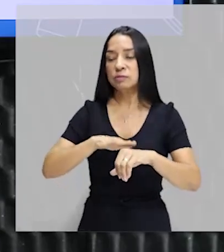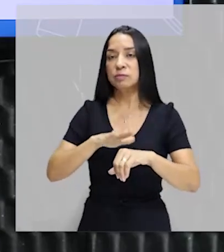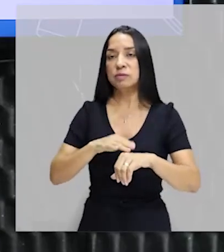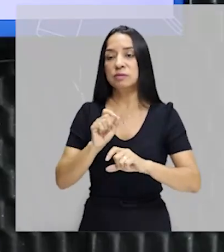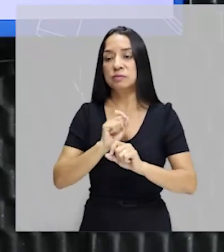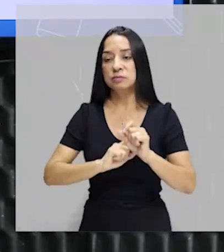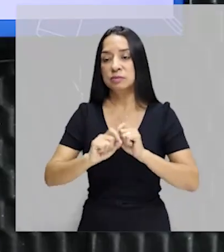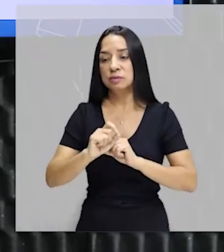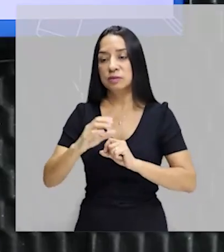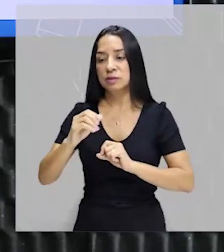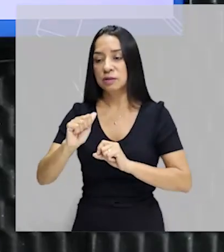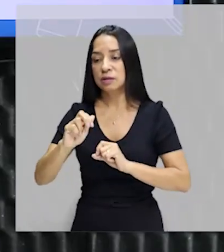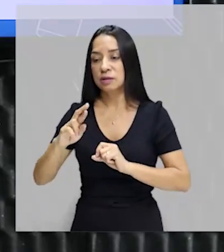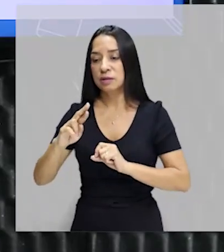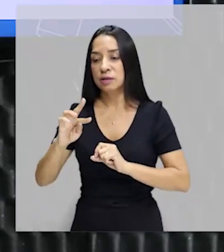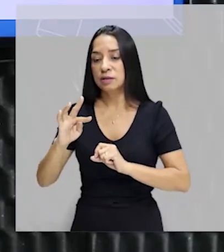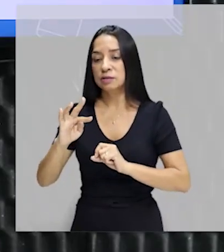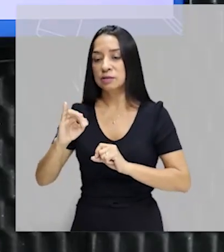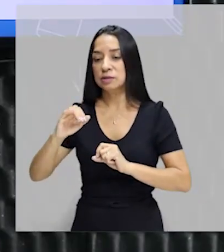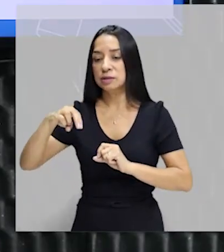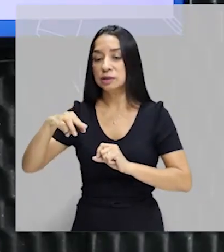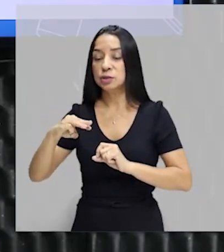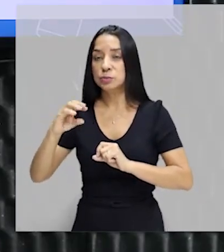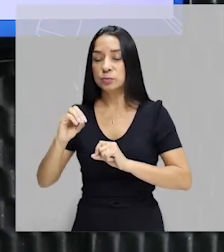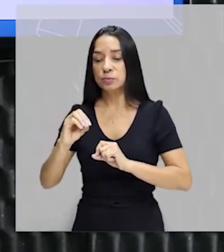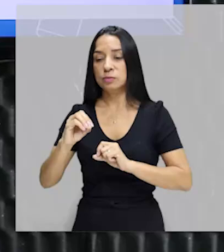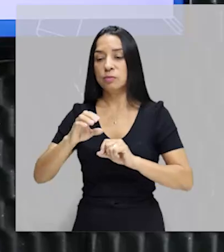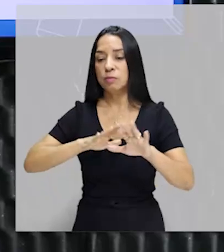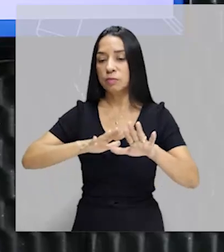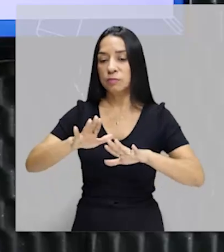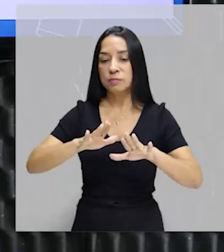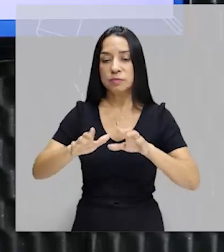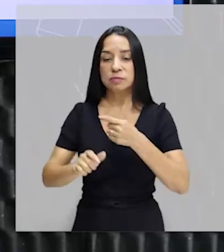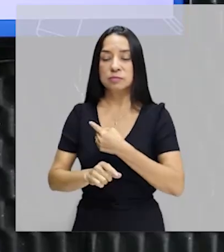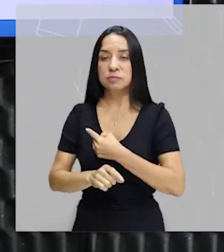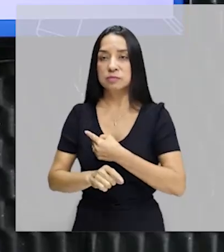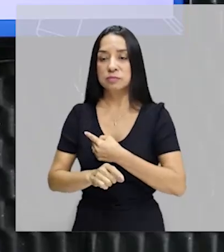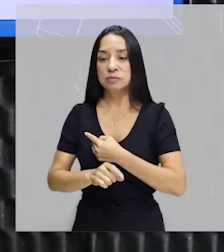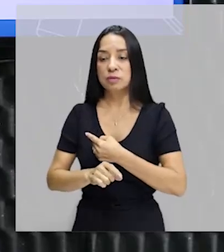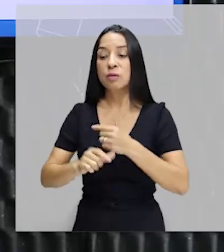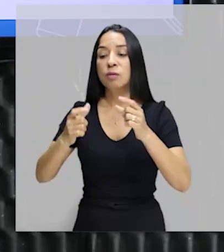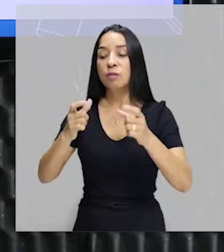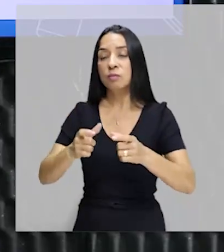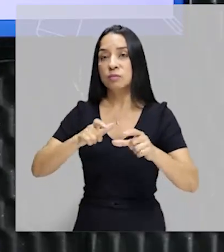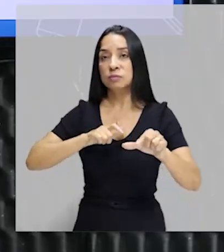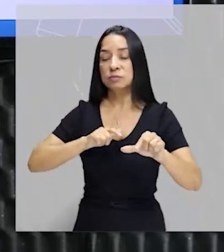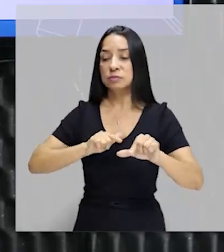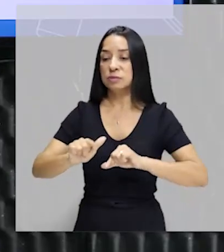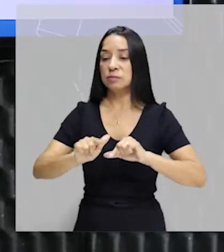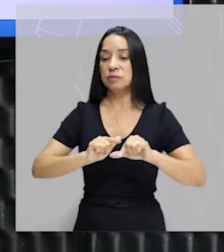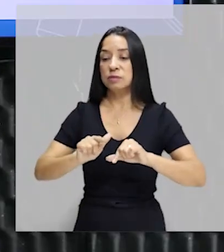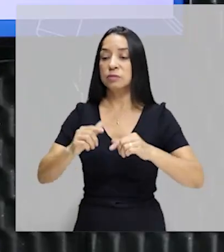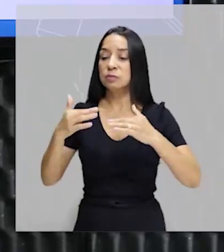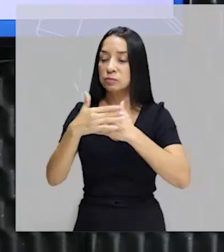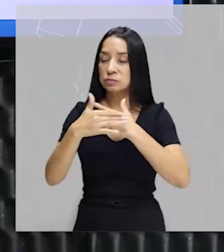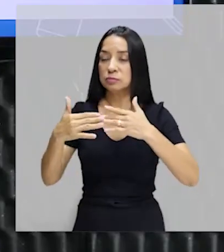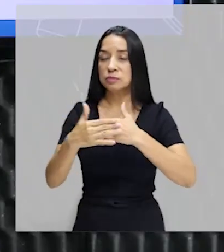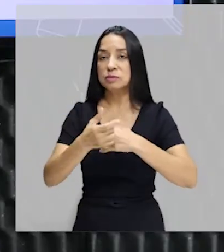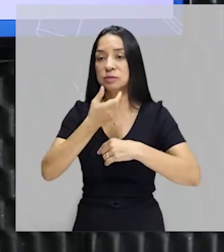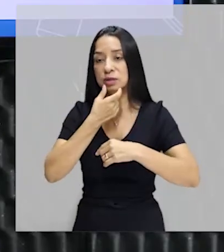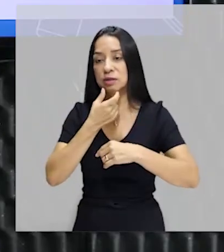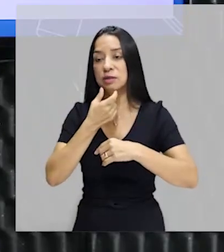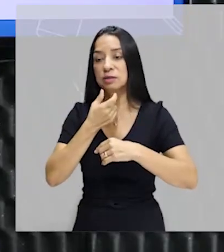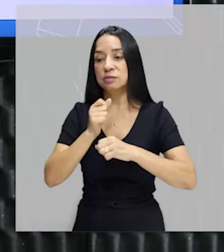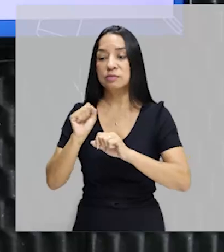chamado cartismo, o movimento cartista, onde os trabalhadores urbanos ingleses vão